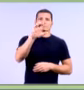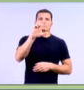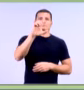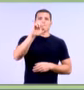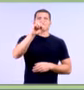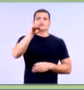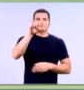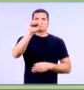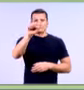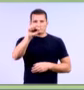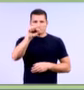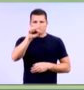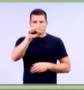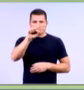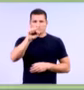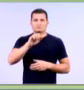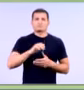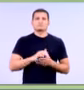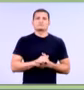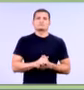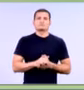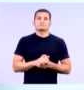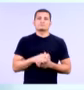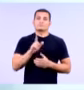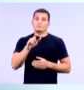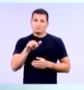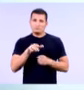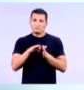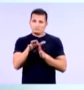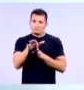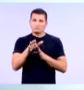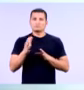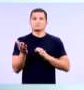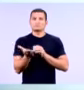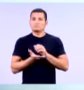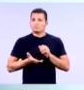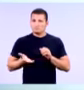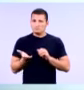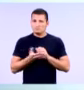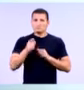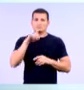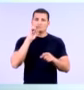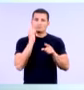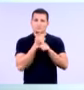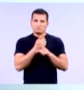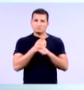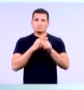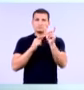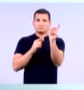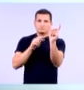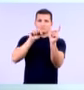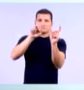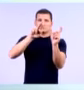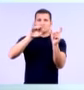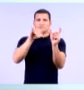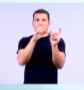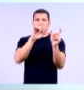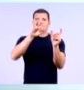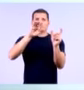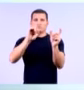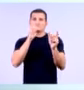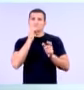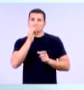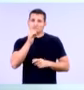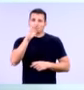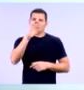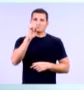devem. Então, a dica básica para você encontrar o sujeito, quando ele é composto, como é que